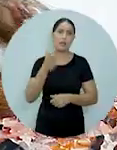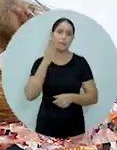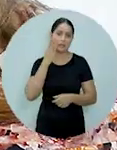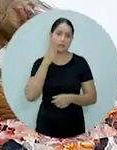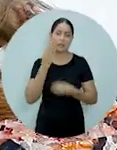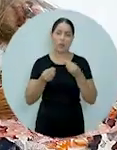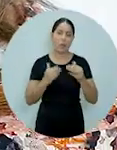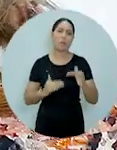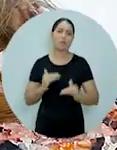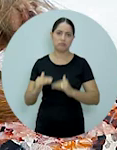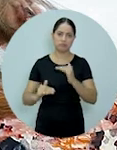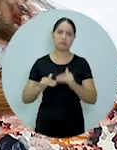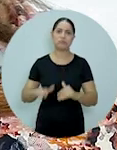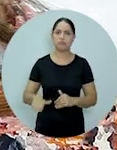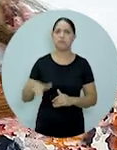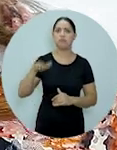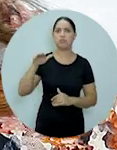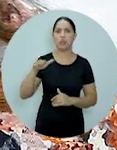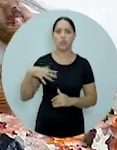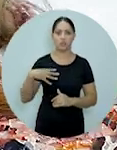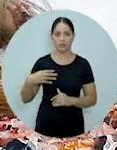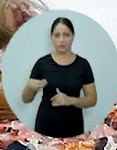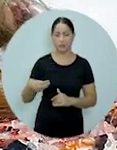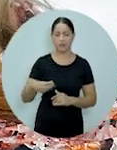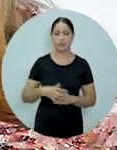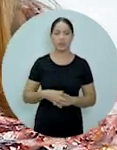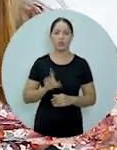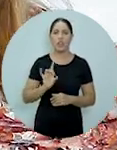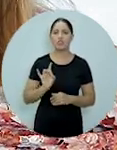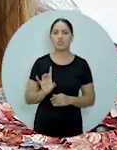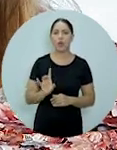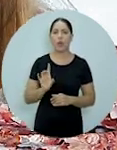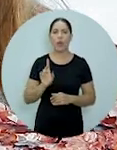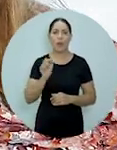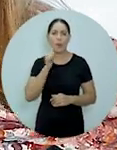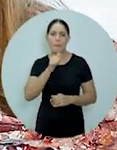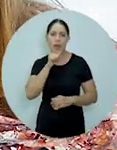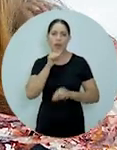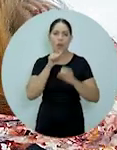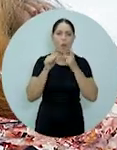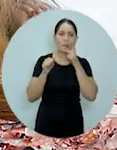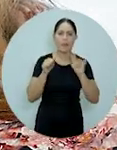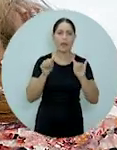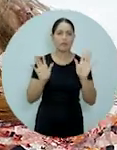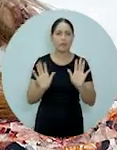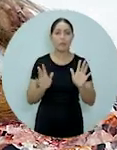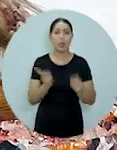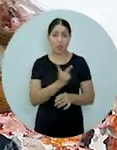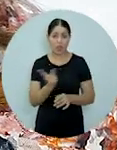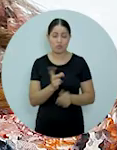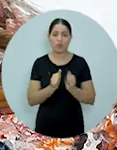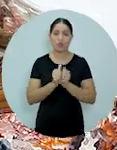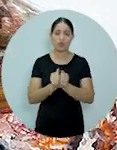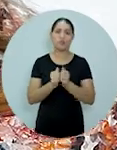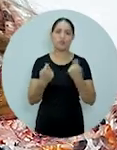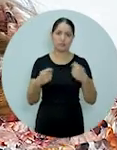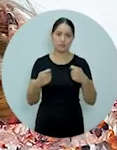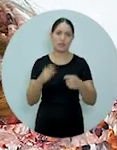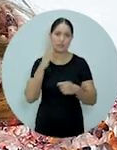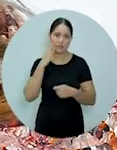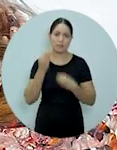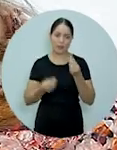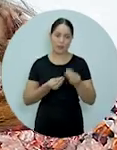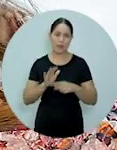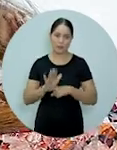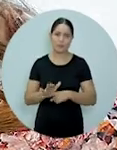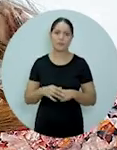médico para saber como é que está o desenvolvimento daquela criança. Isso não é uma obrigação exclusiva da mãe ou exclusiva do pai. É os dois, o filho é dos